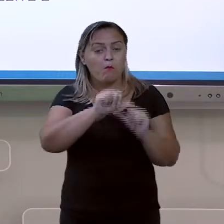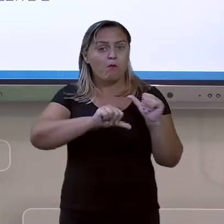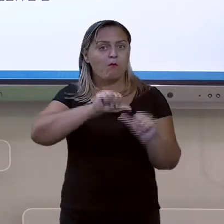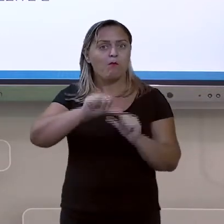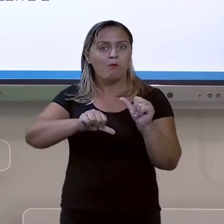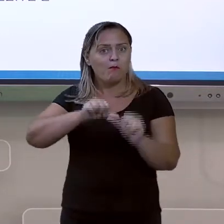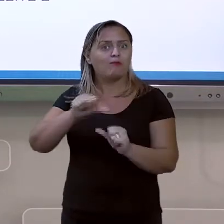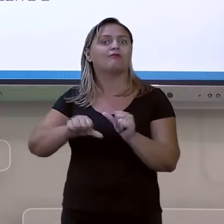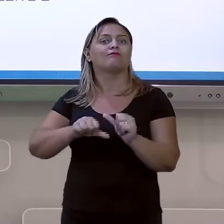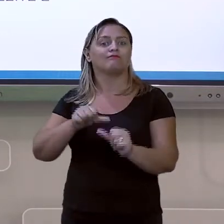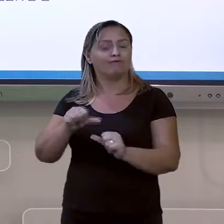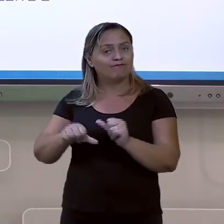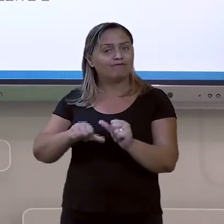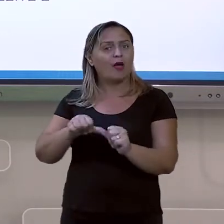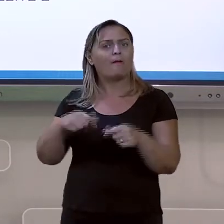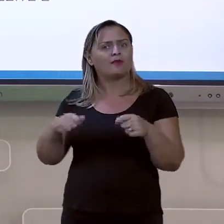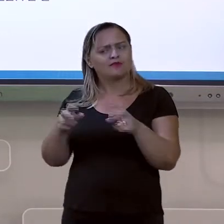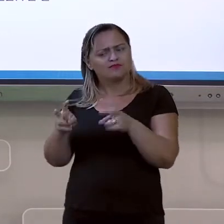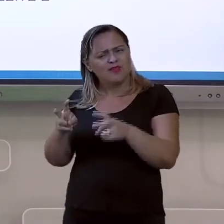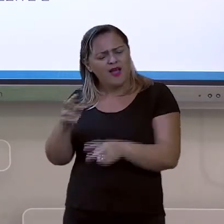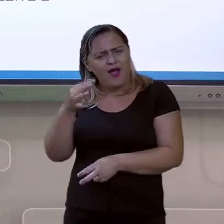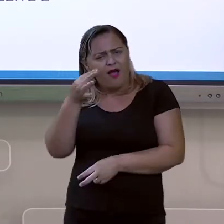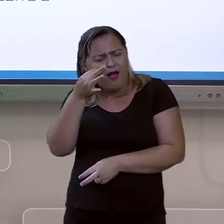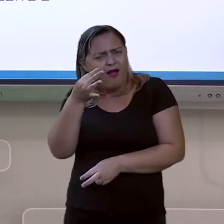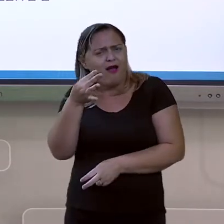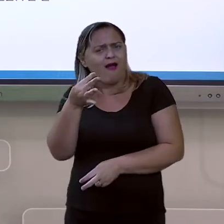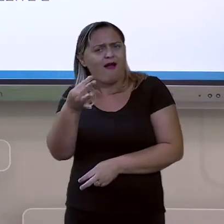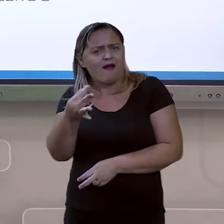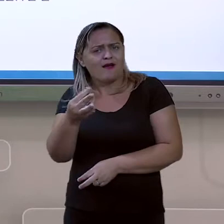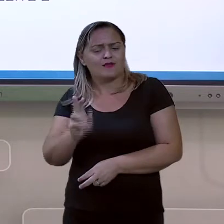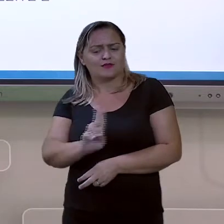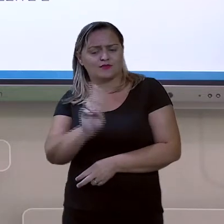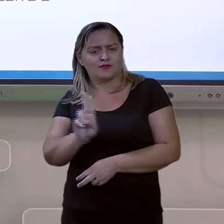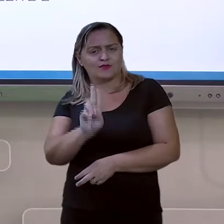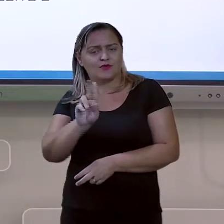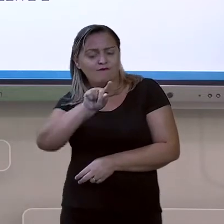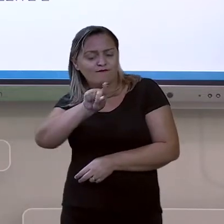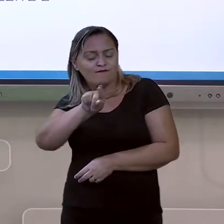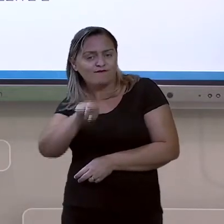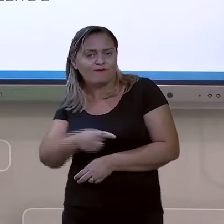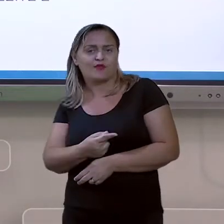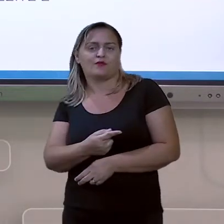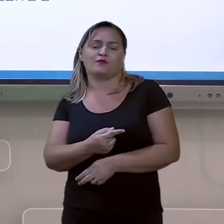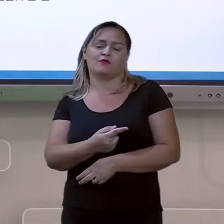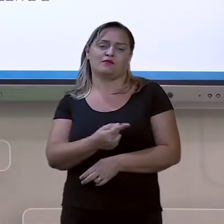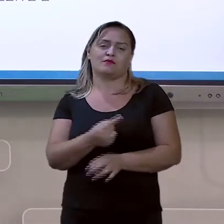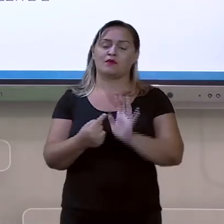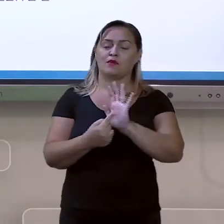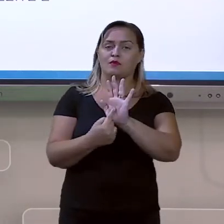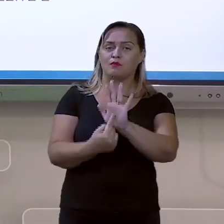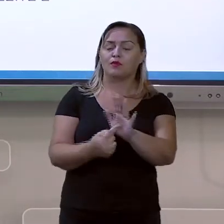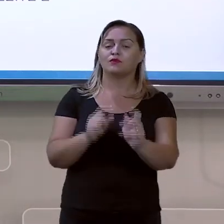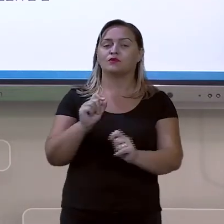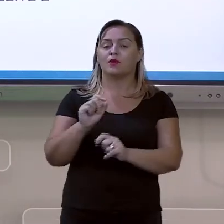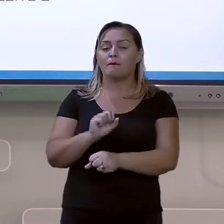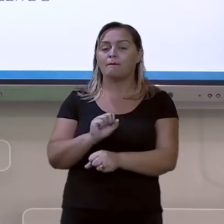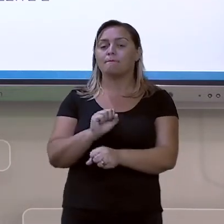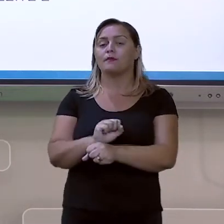ter muita atenção no uso da vírgula. E a vírgula indica uma pausa.